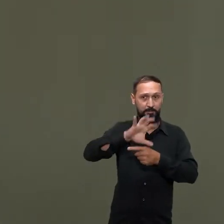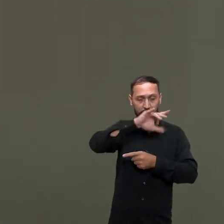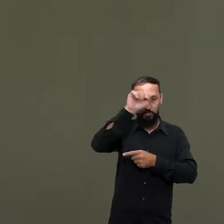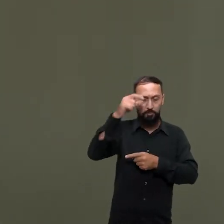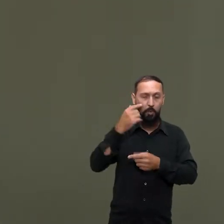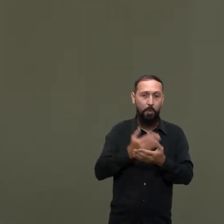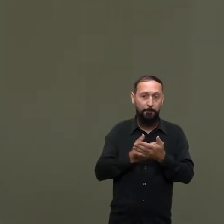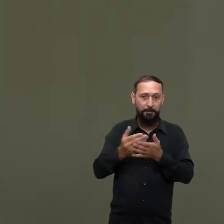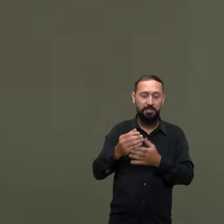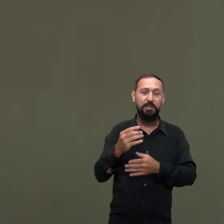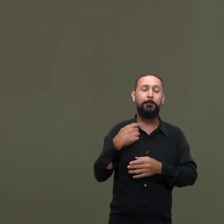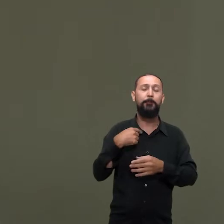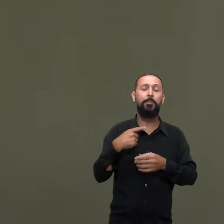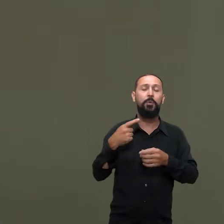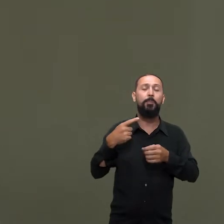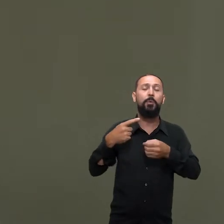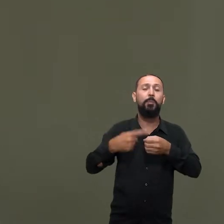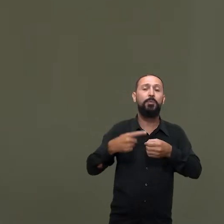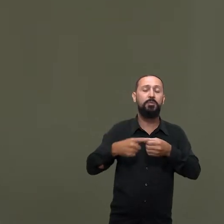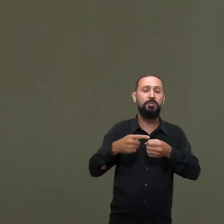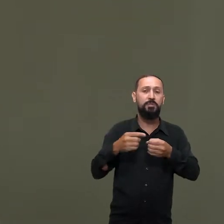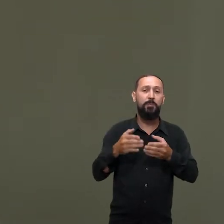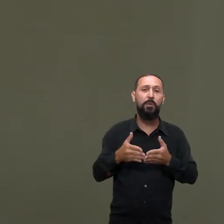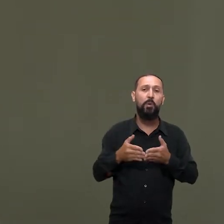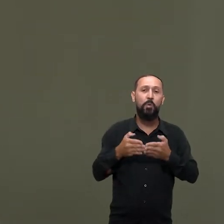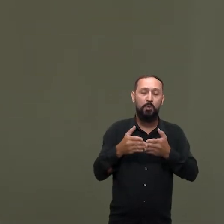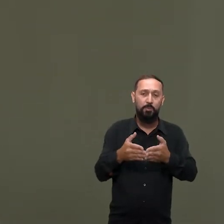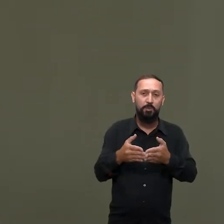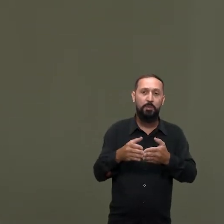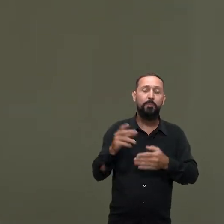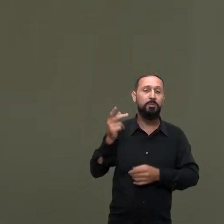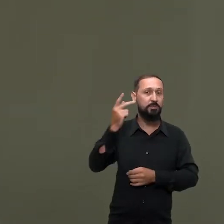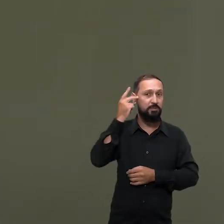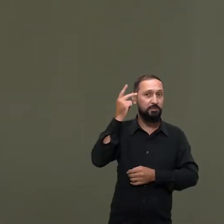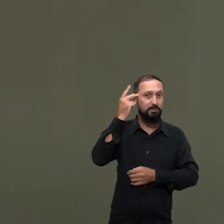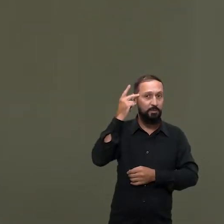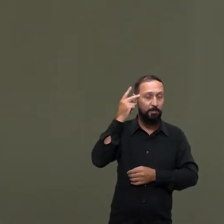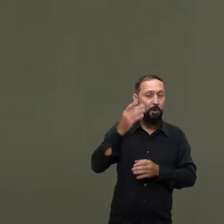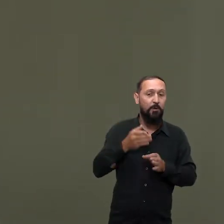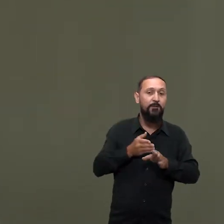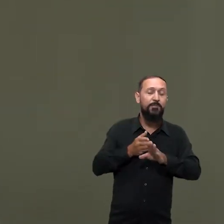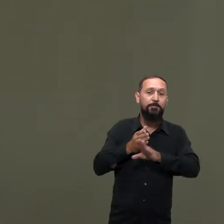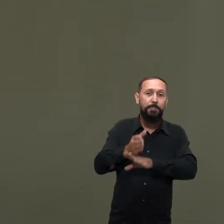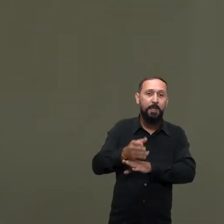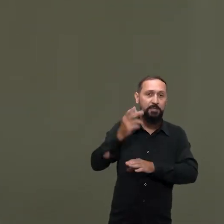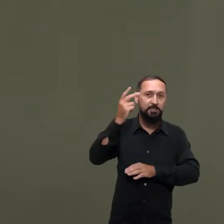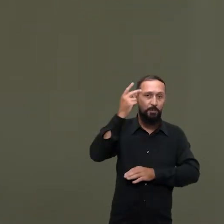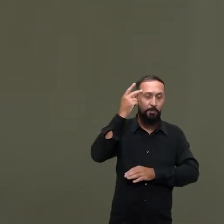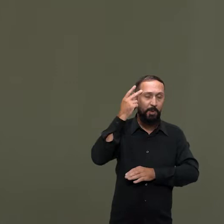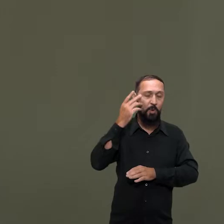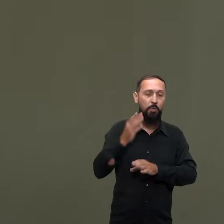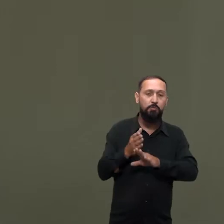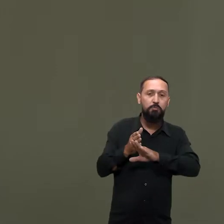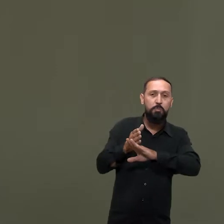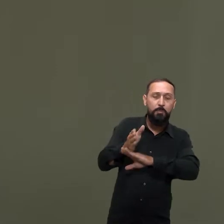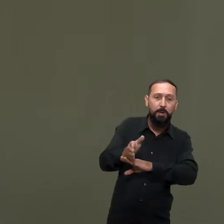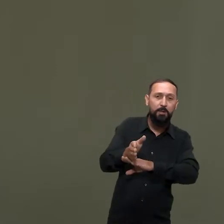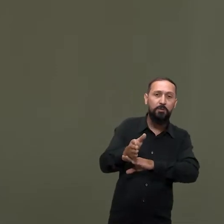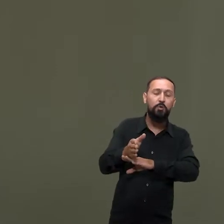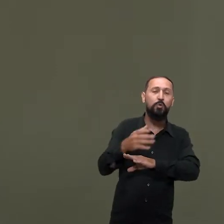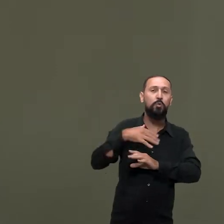Mato Grosso do Sul, entrando pela cidade de Corumbá, e que entra no território do estado de São Paulo, cruza o estado de São Paulo, cruza o